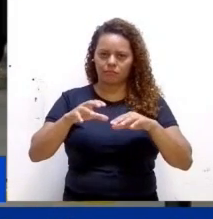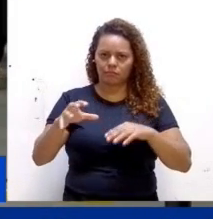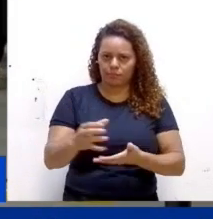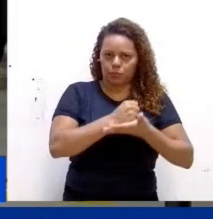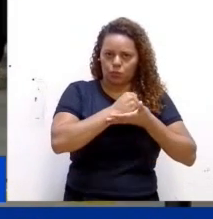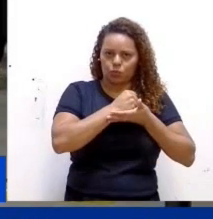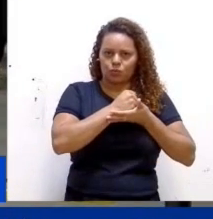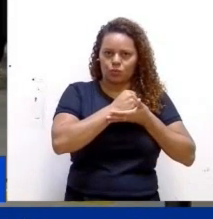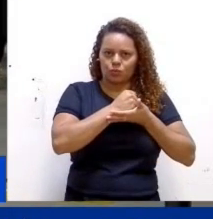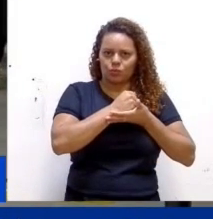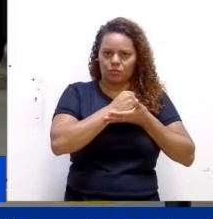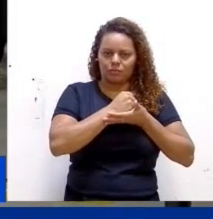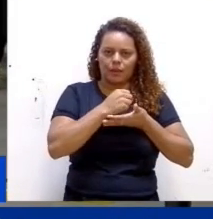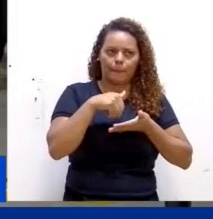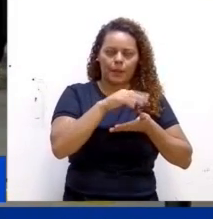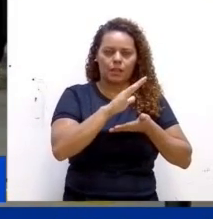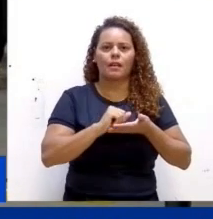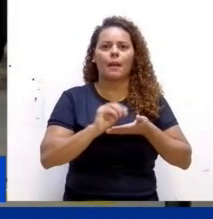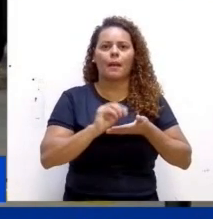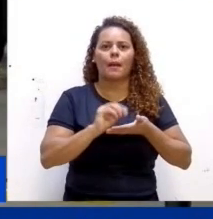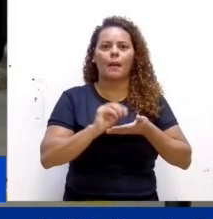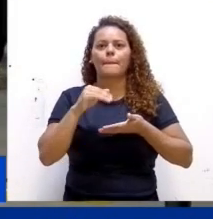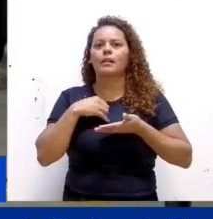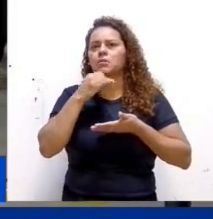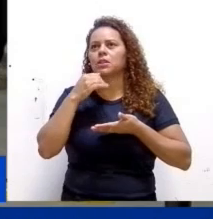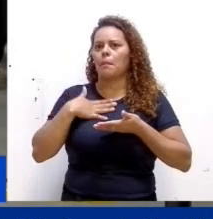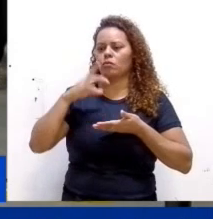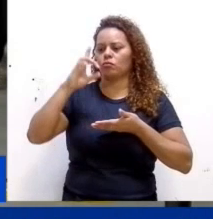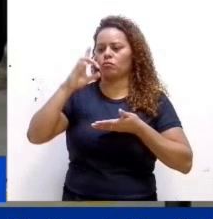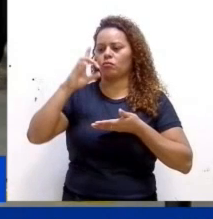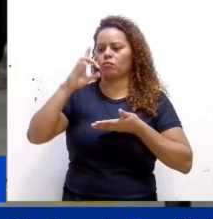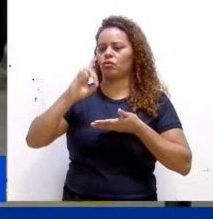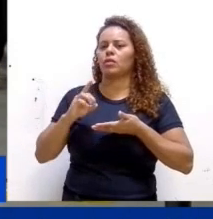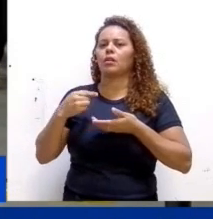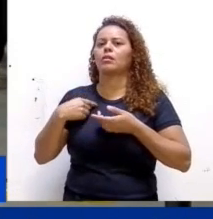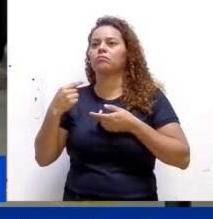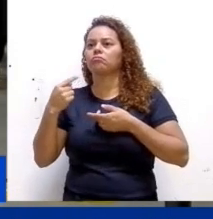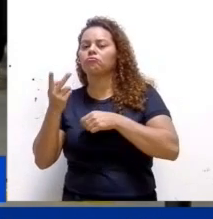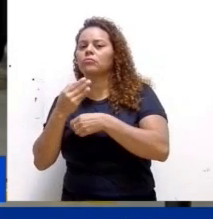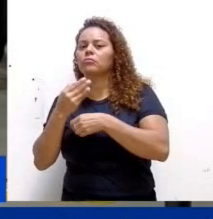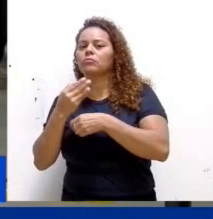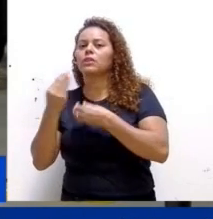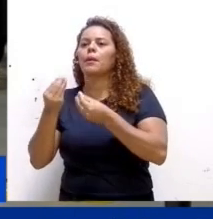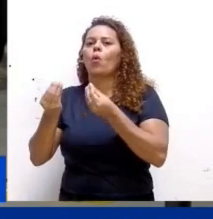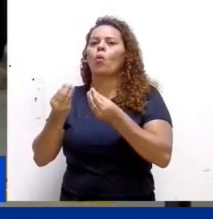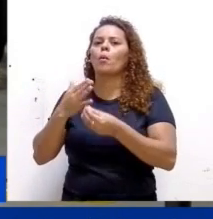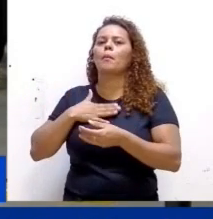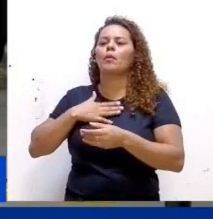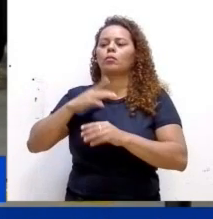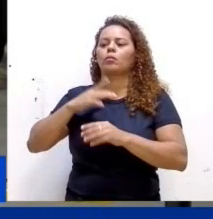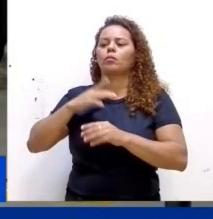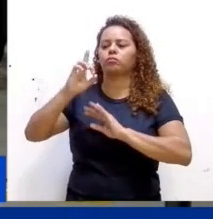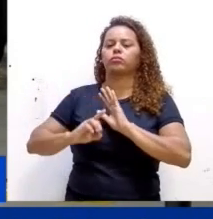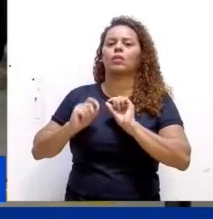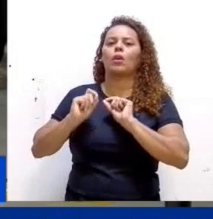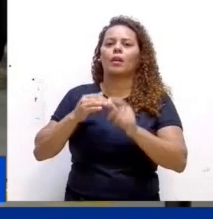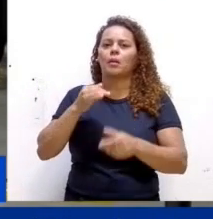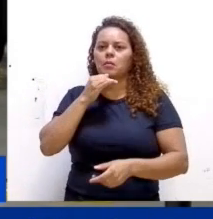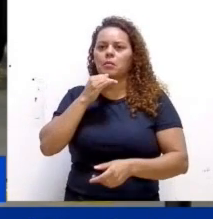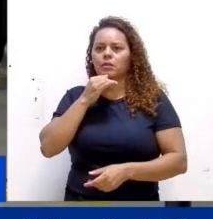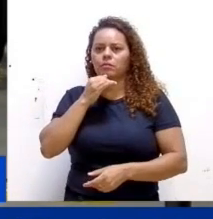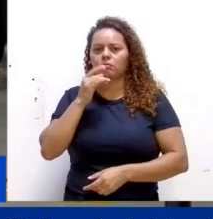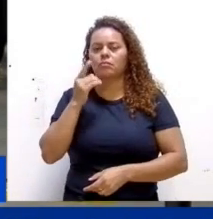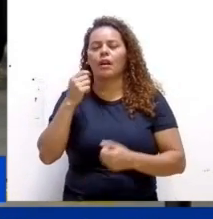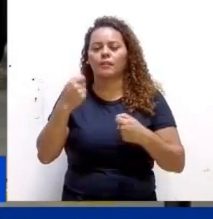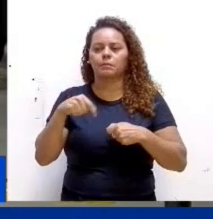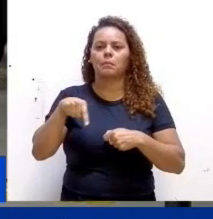regra é 50% para mim e 50% para ele. Via de regra. Mas quem você pode procurar a